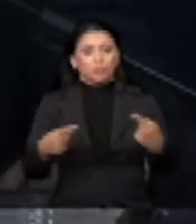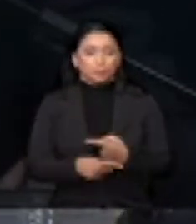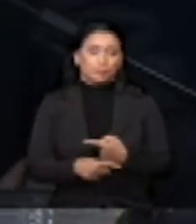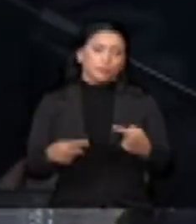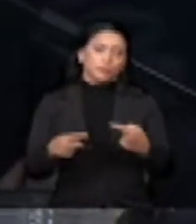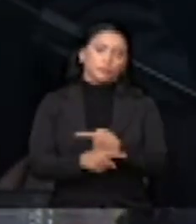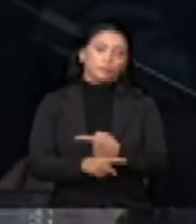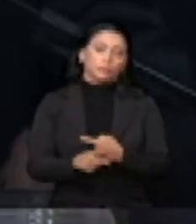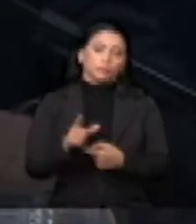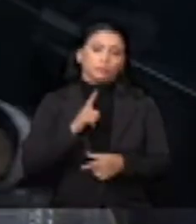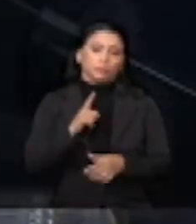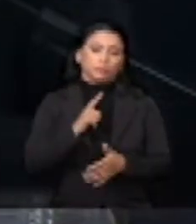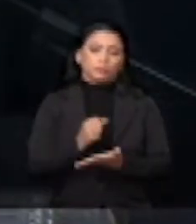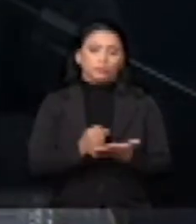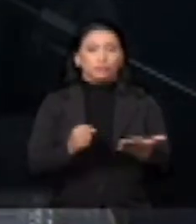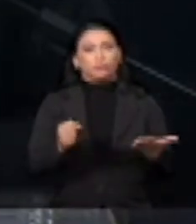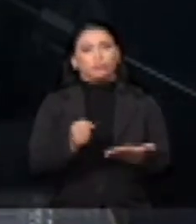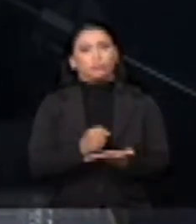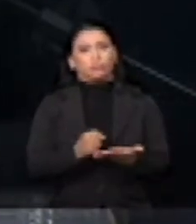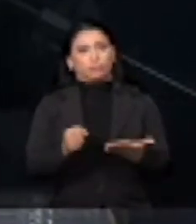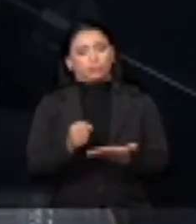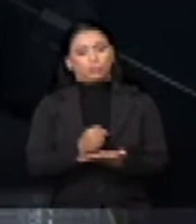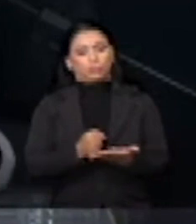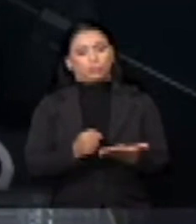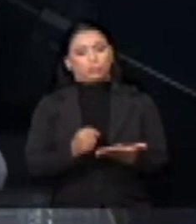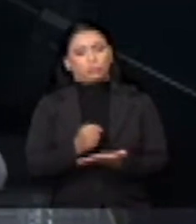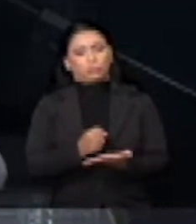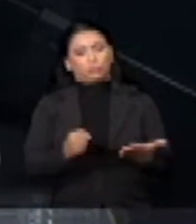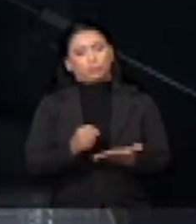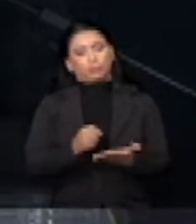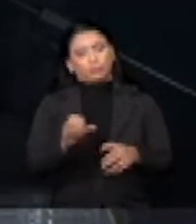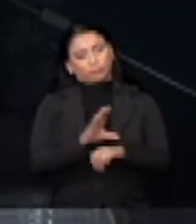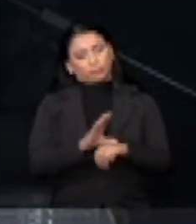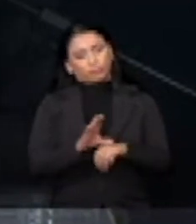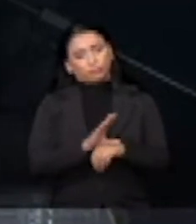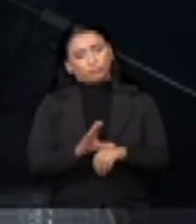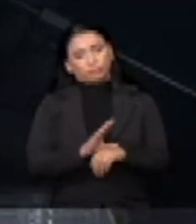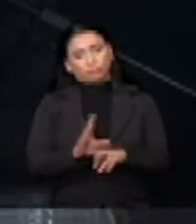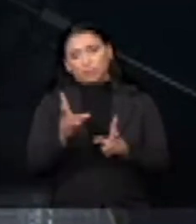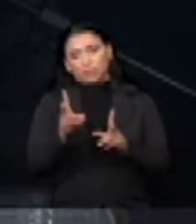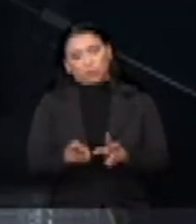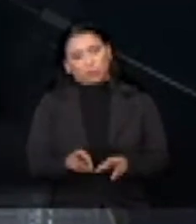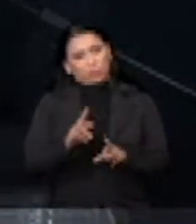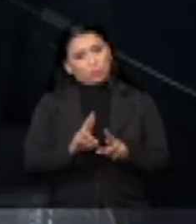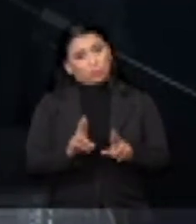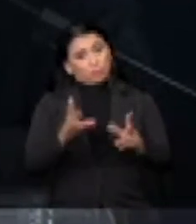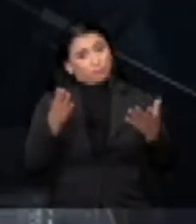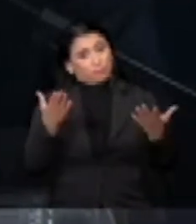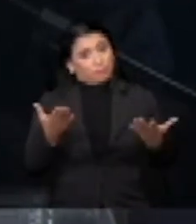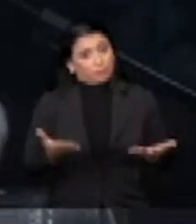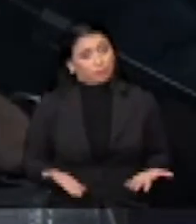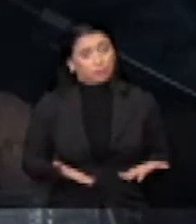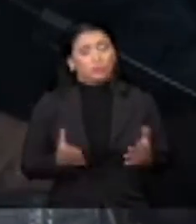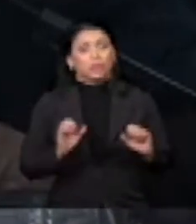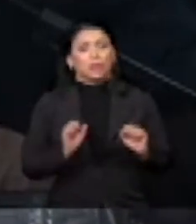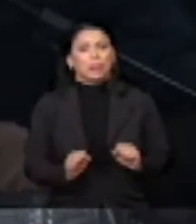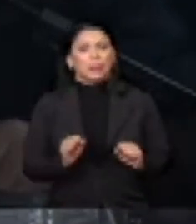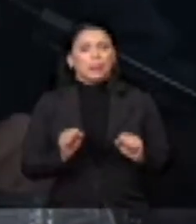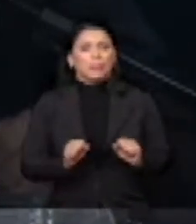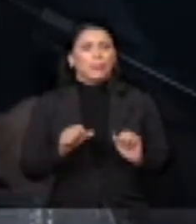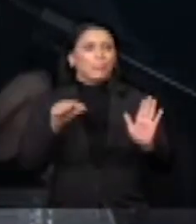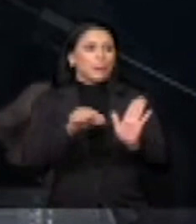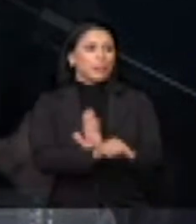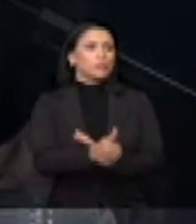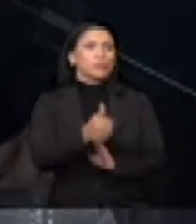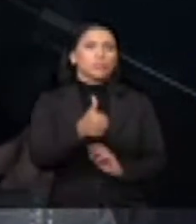princípios constitucionais de maior ou igual envergadura Até mesmo porque o parágrafo